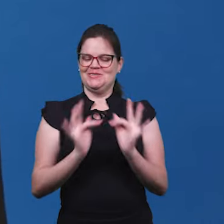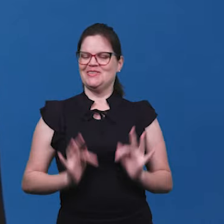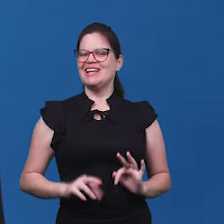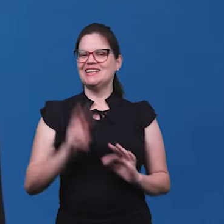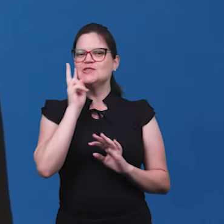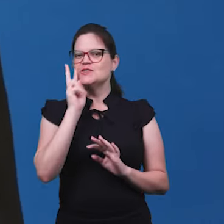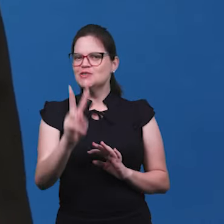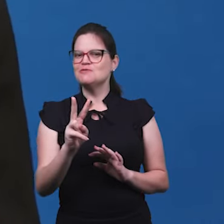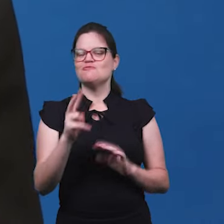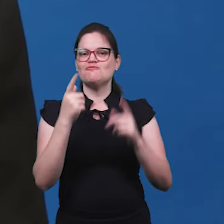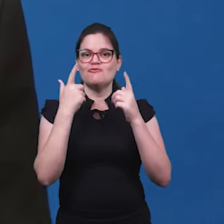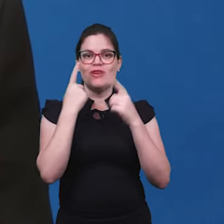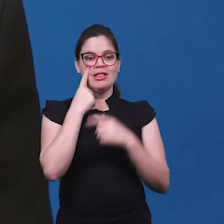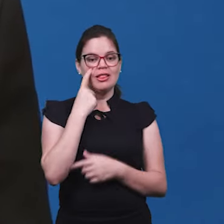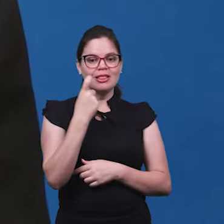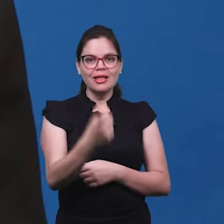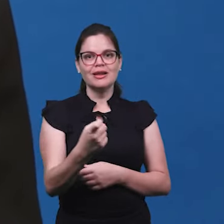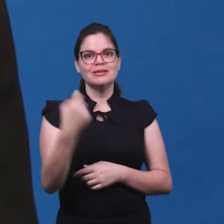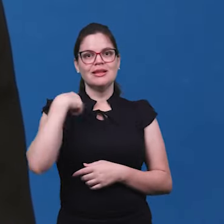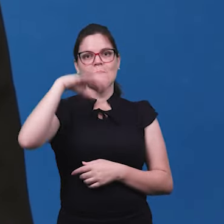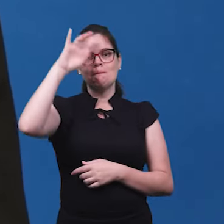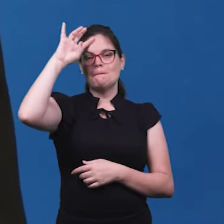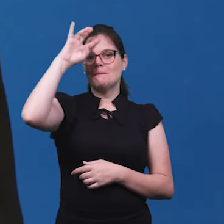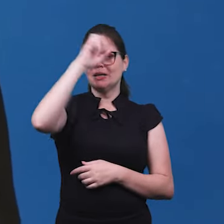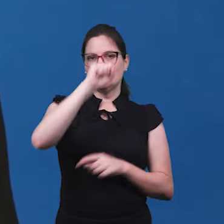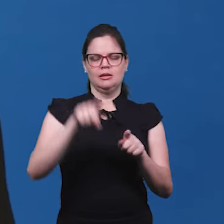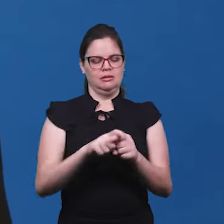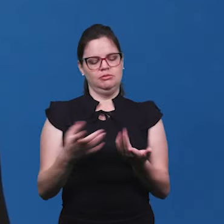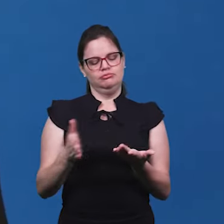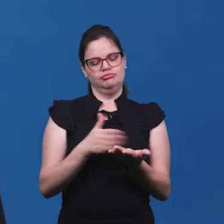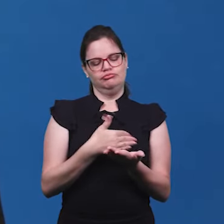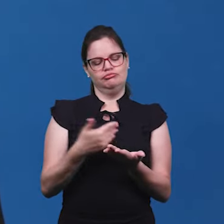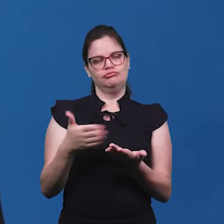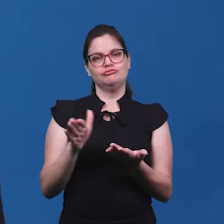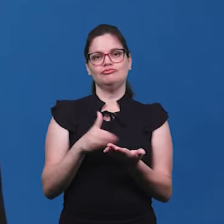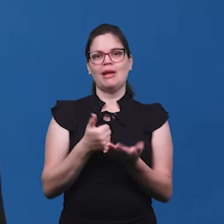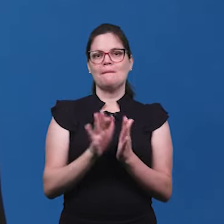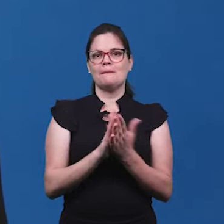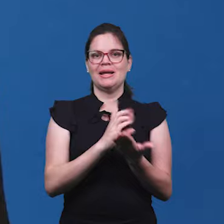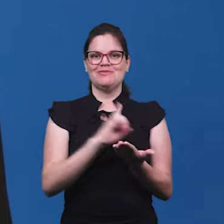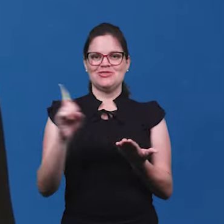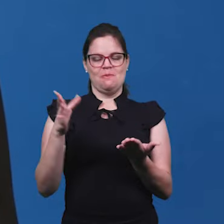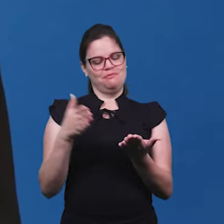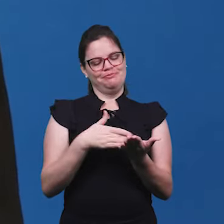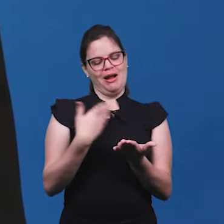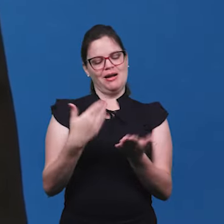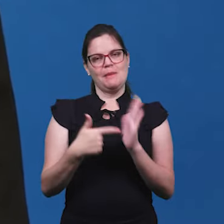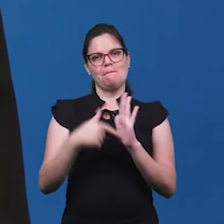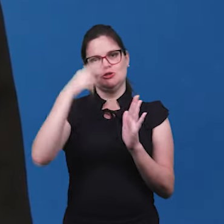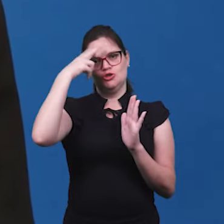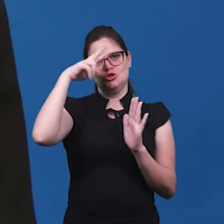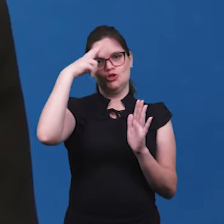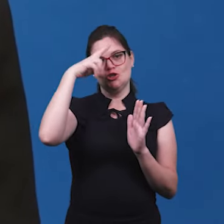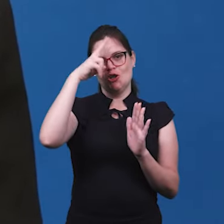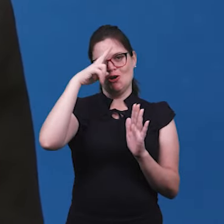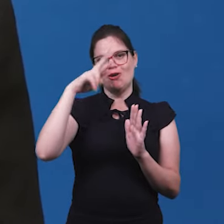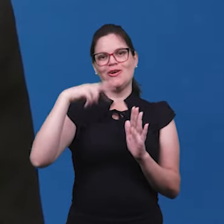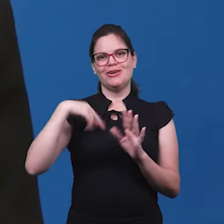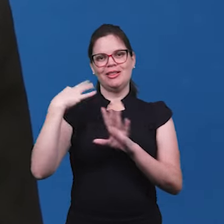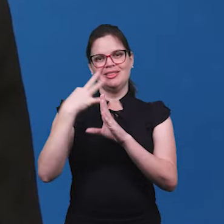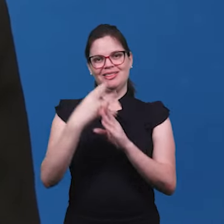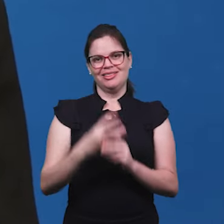felizes em te ver assim, tão interessado em ouvir e também folhear o seu livrinho de história da Bíblia, das lições